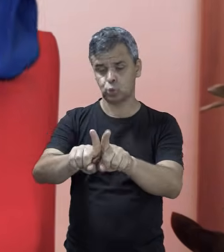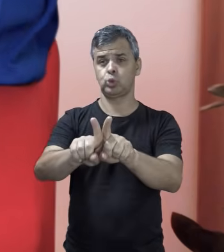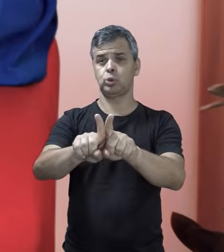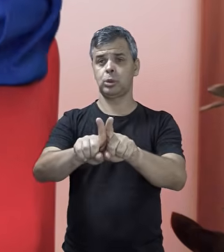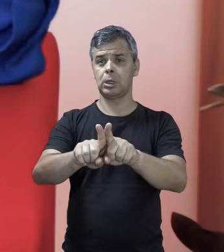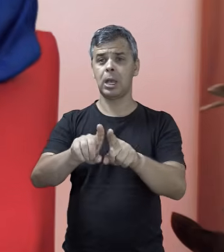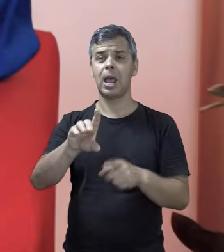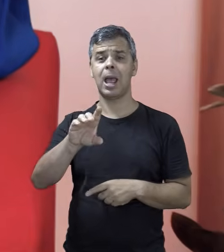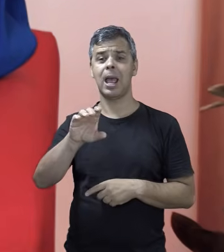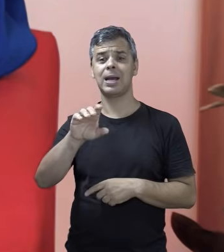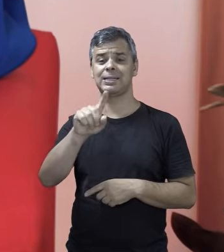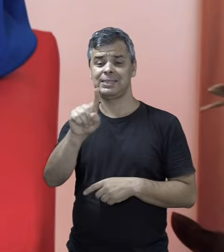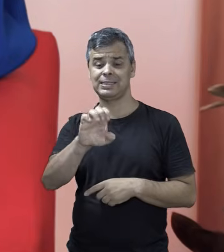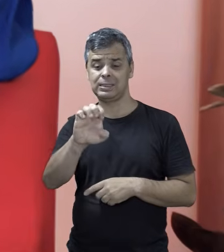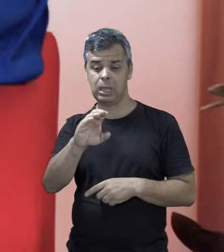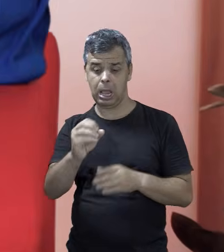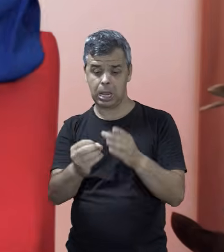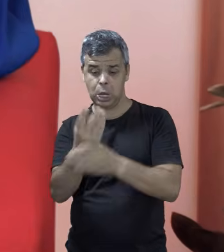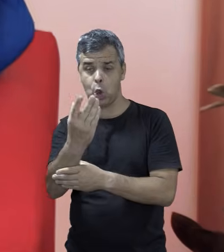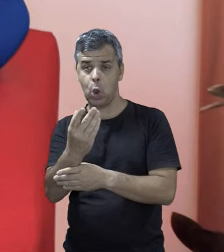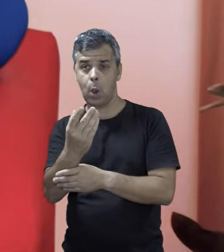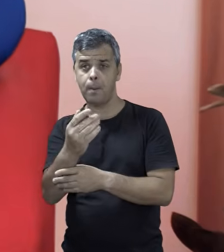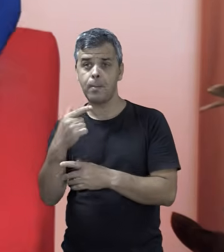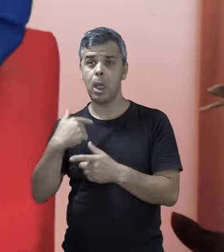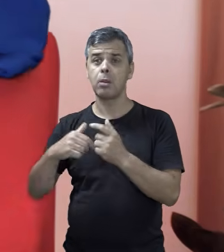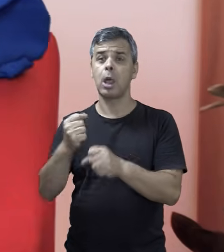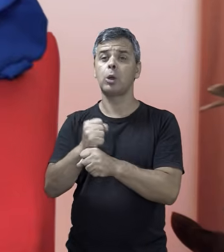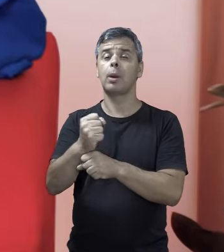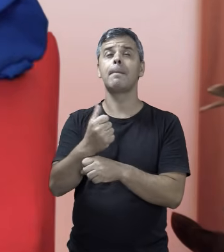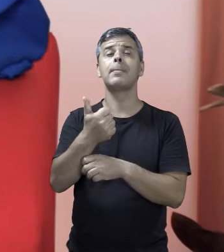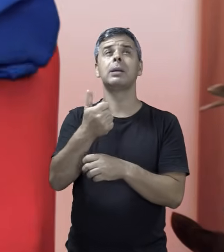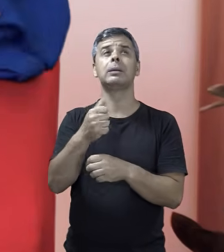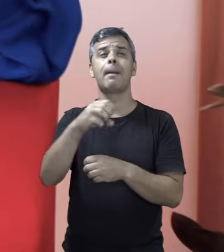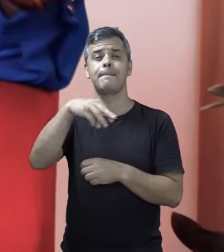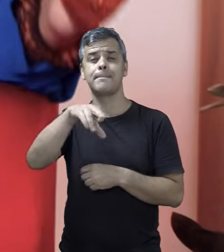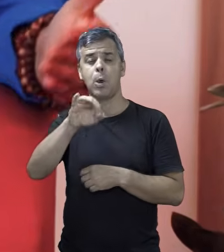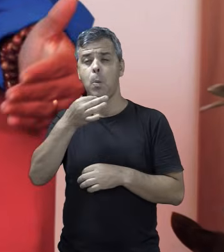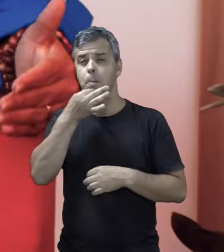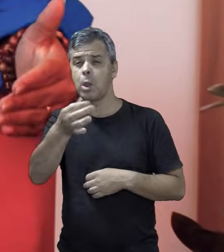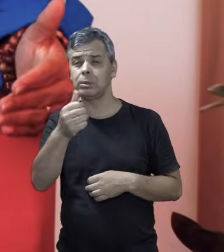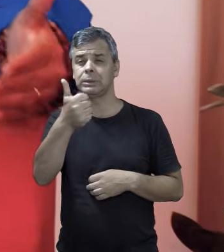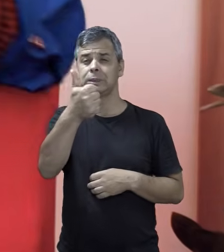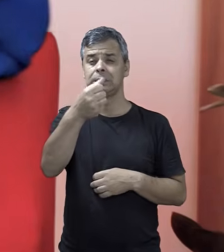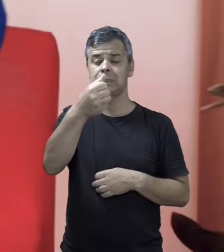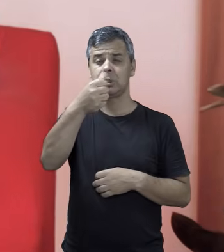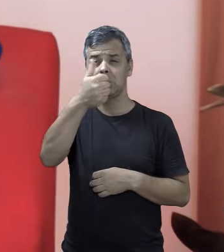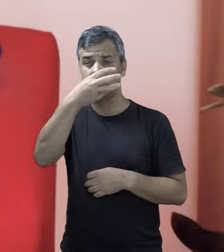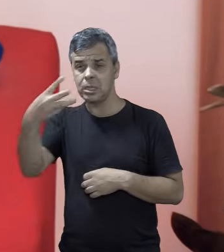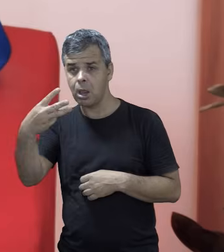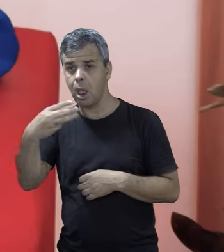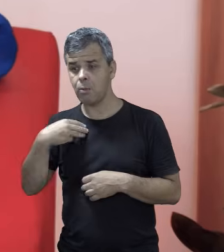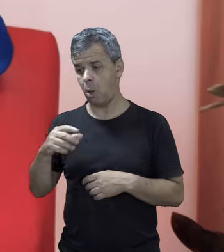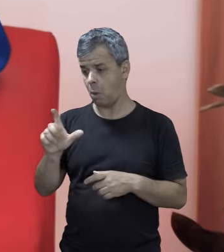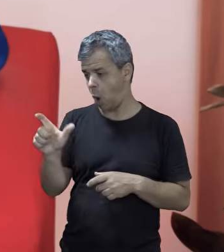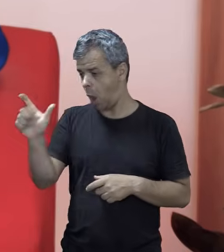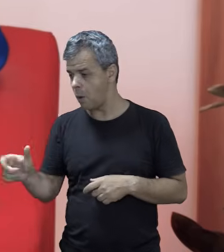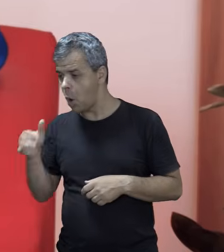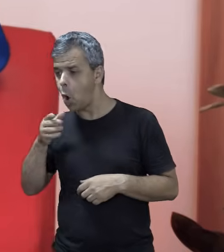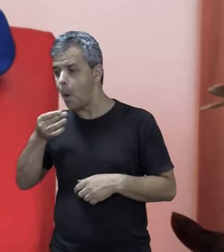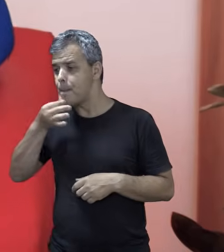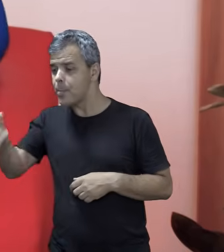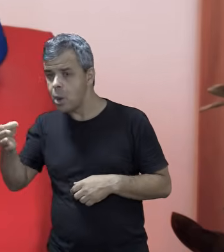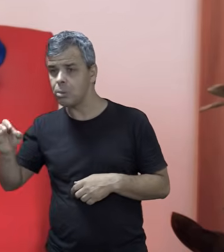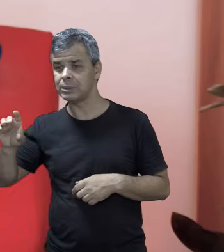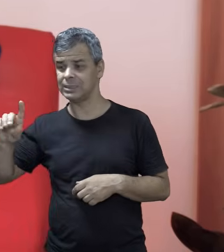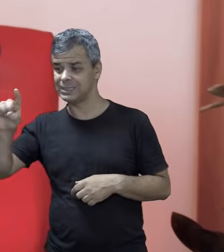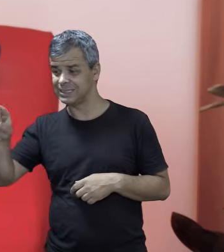Zé, que fundou o PT e é do Manifesto 113. Então, toda vez que ele fala de um lugar, eu falo de um outro, porque eu já venho